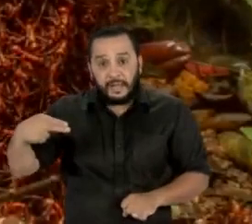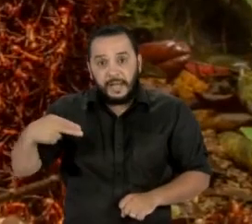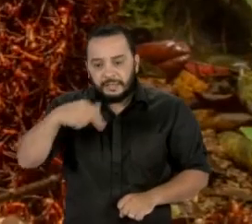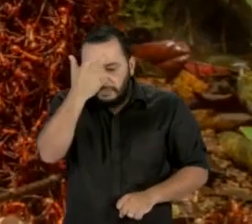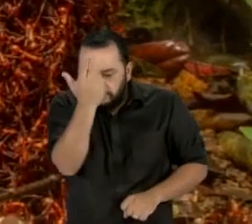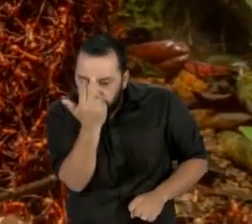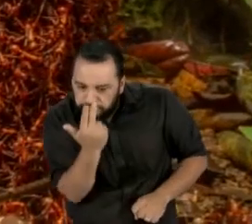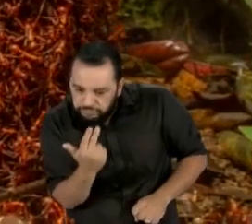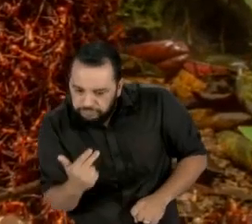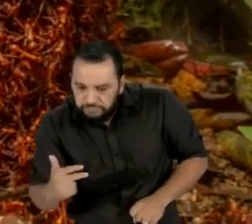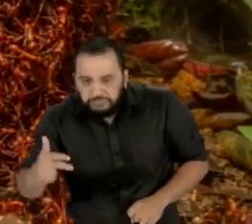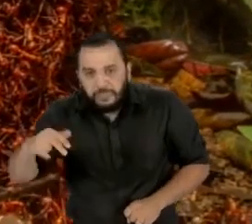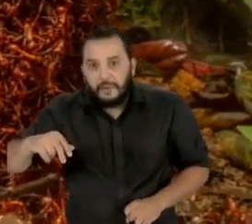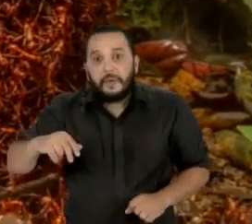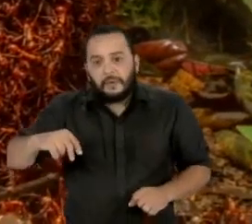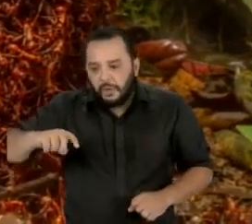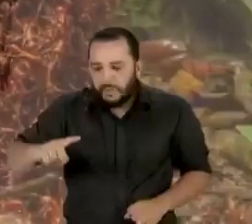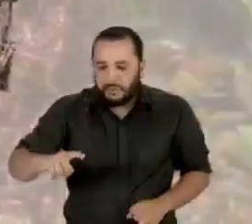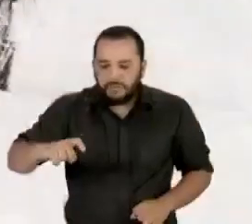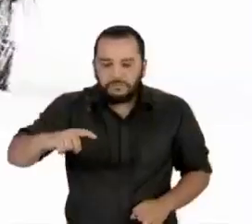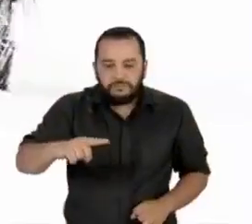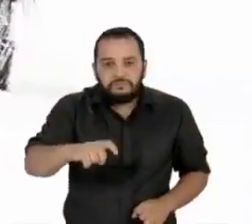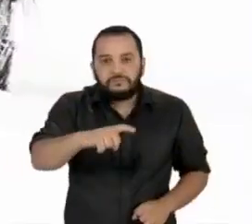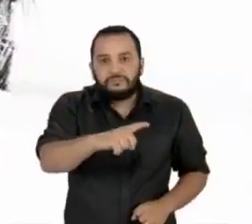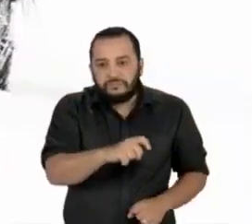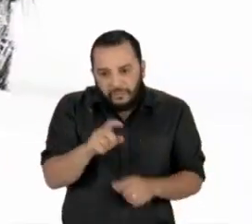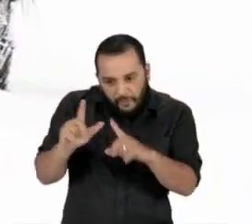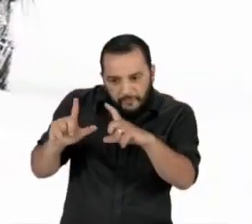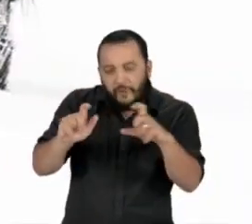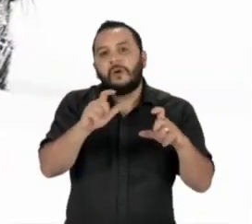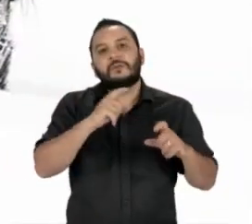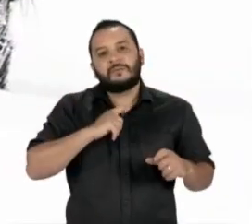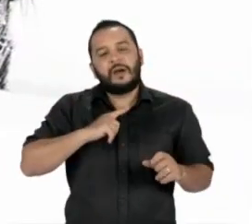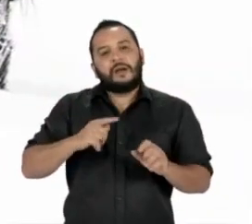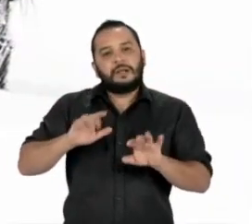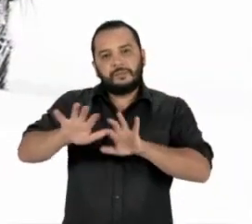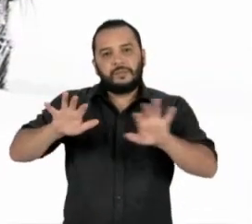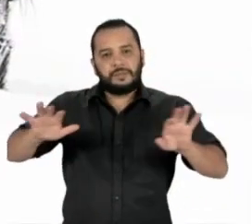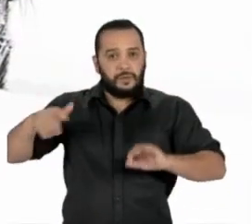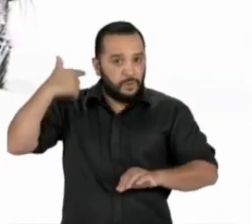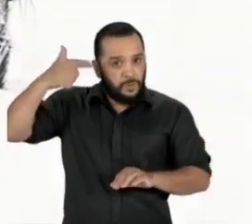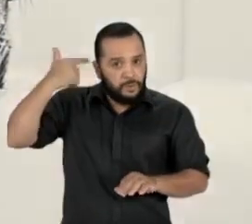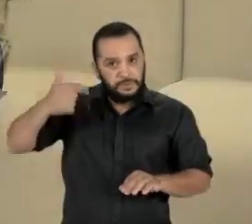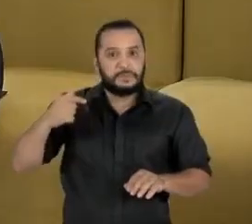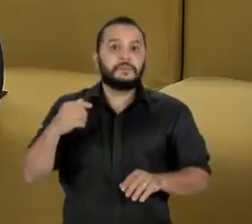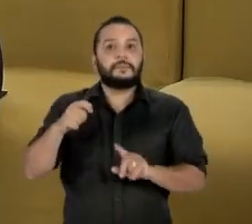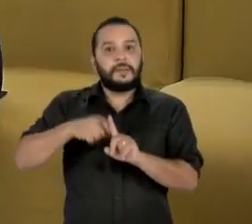Os trabalhos vencedores serão expostos no Museu de História Natural de Londres até maio do ano que vem.